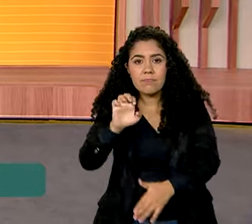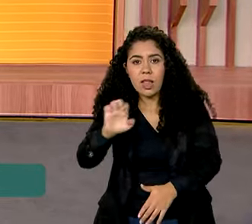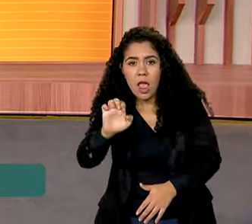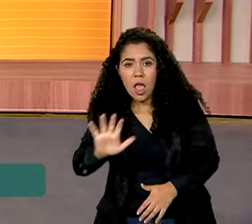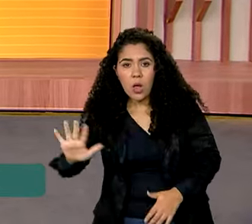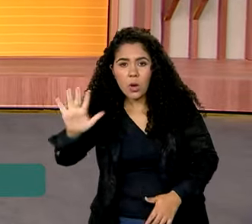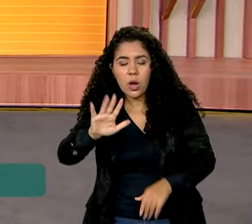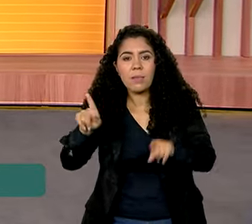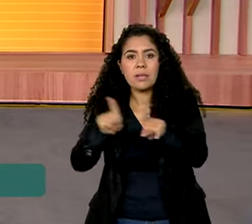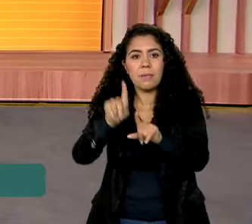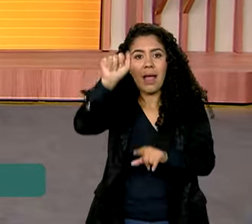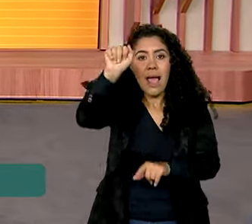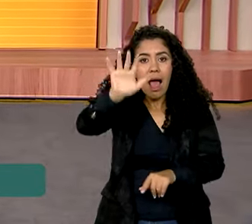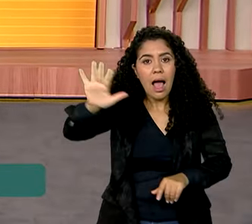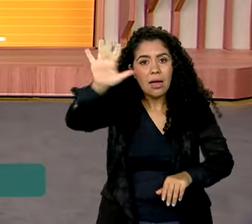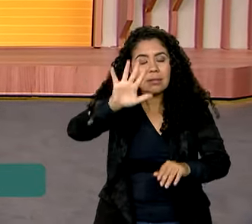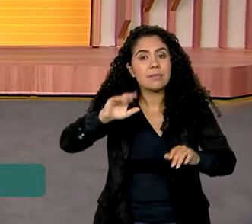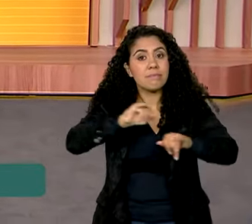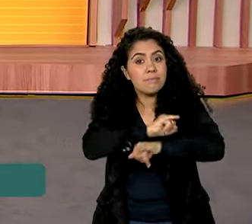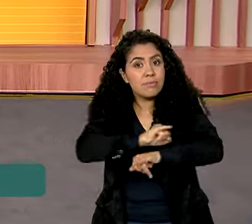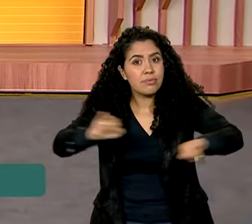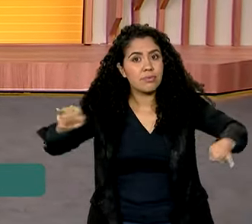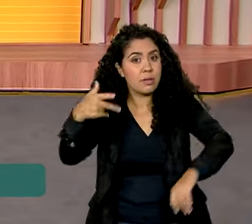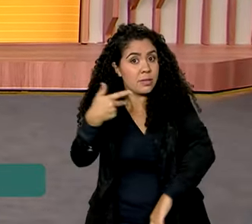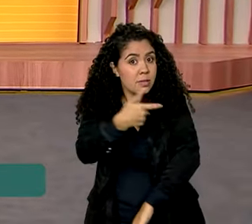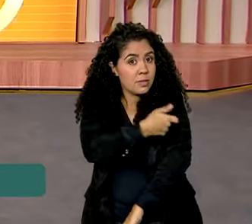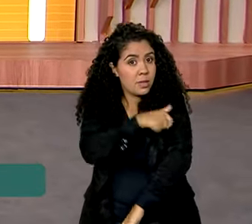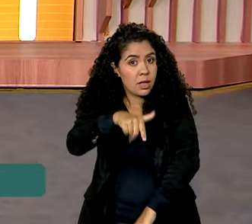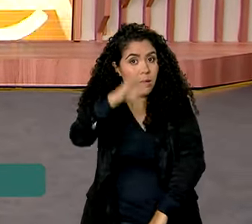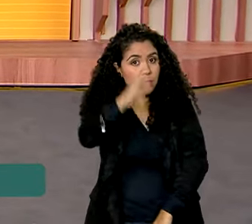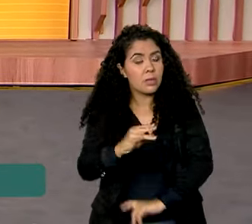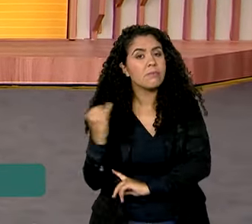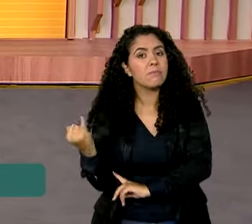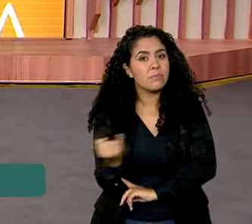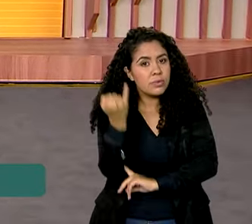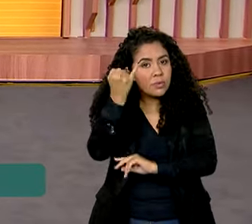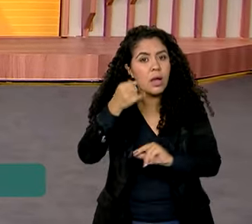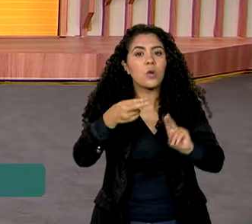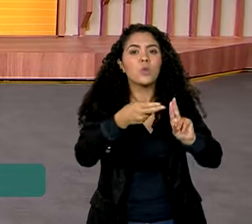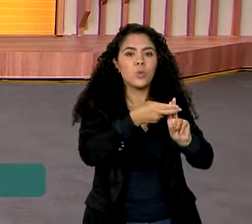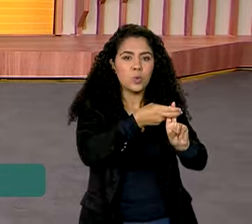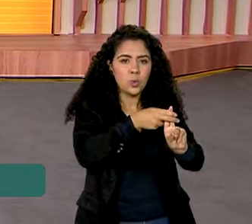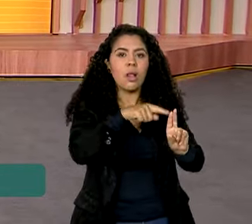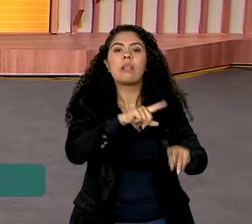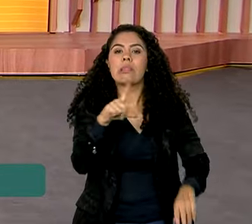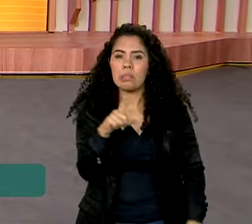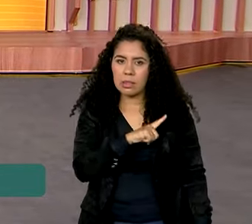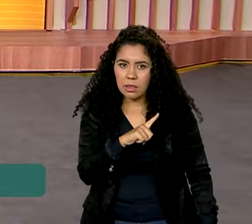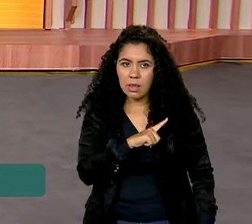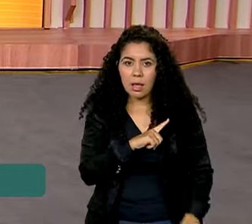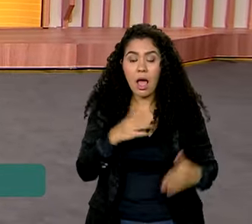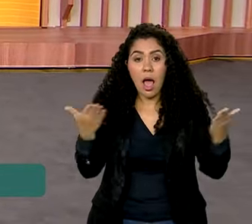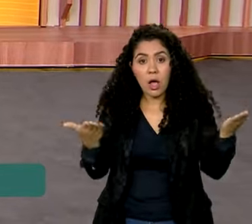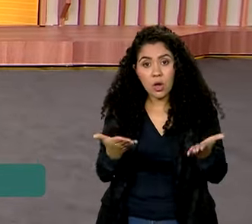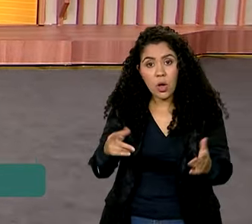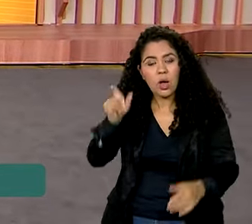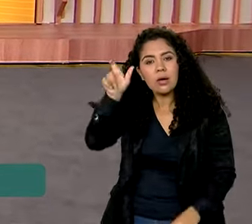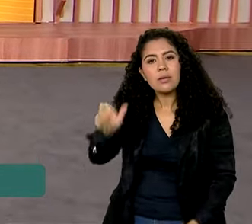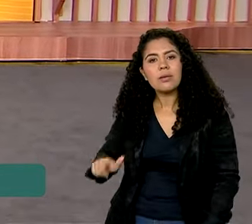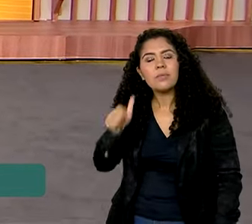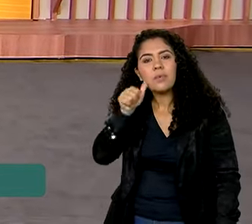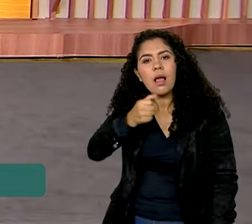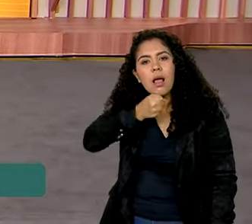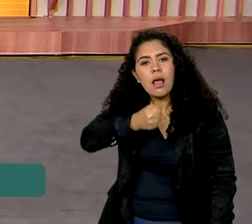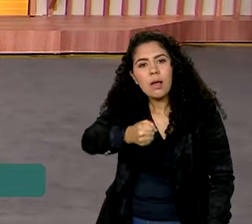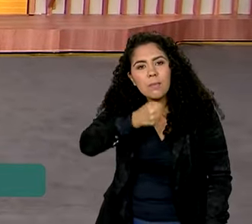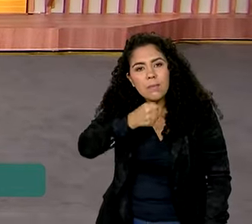da vacinação aqui no Brasil. A gente lembra que a vacina está disponível no Sistema Único de Saúde. Quem ajuda a gente a reforçar esse